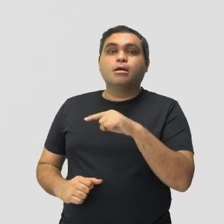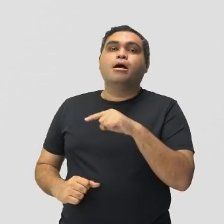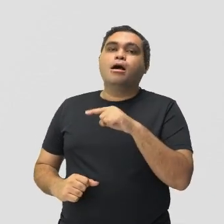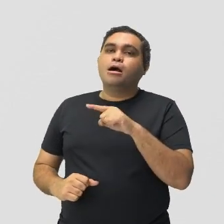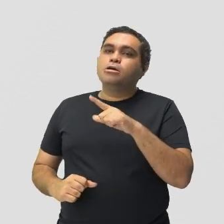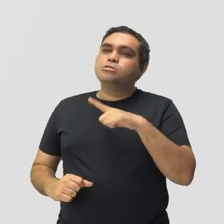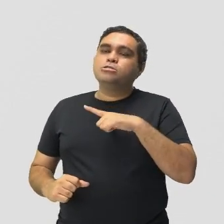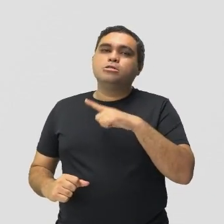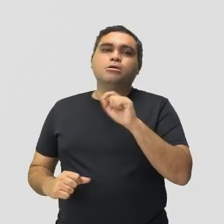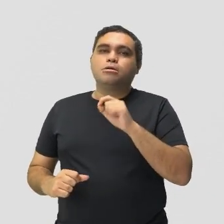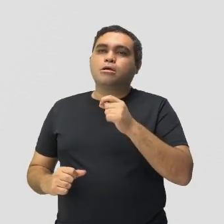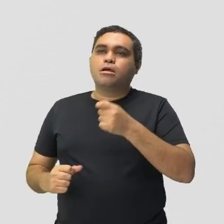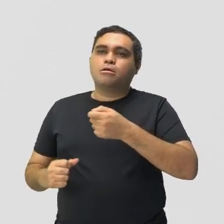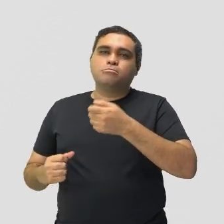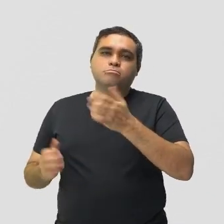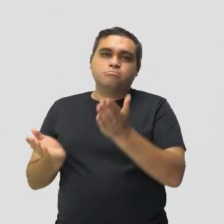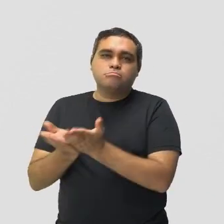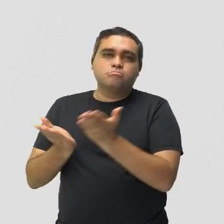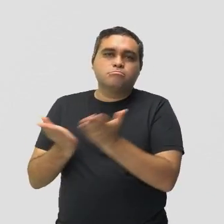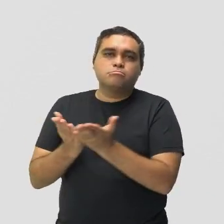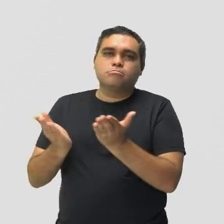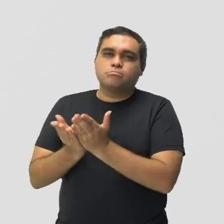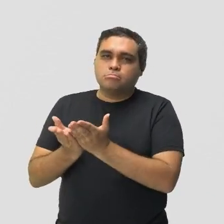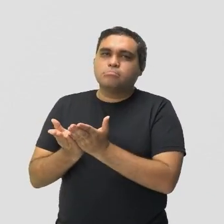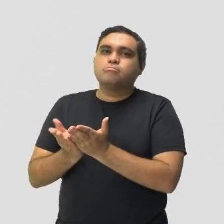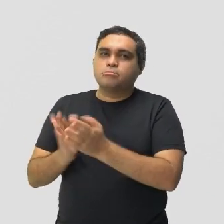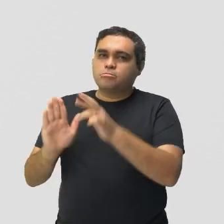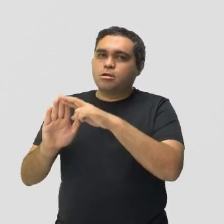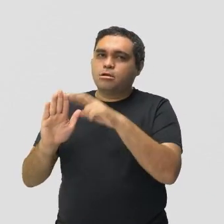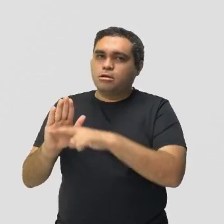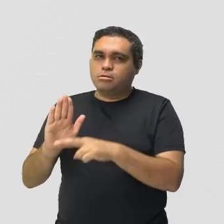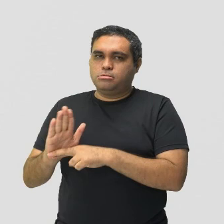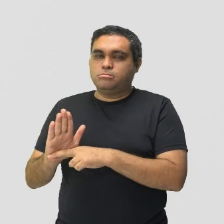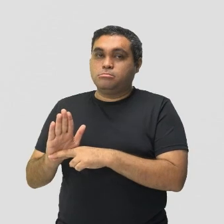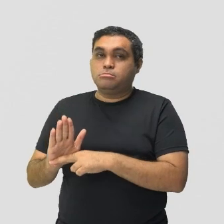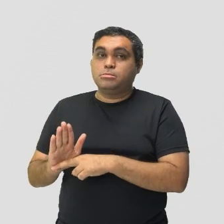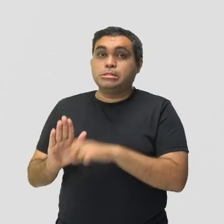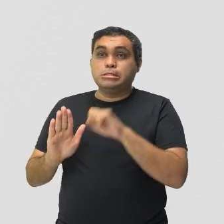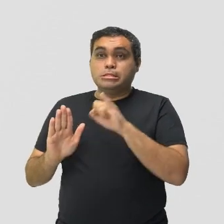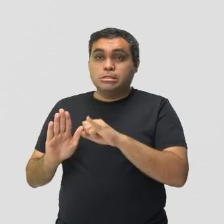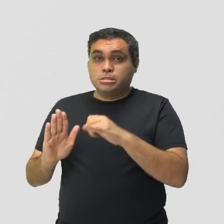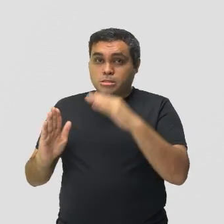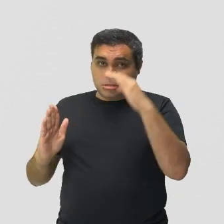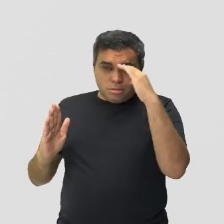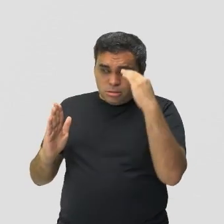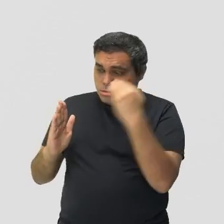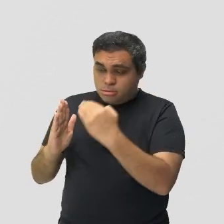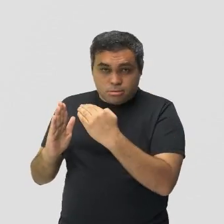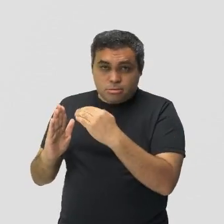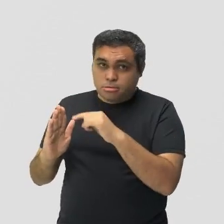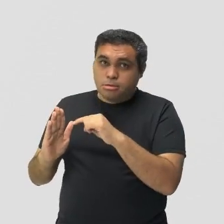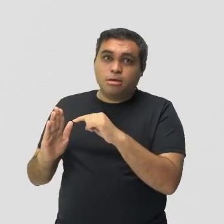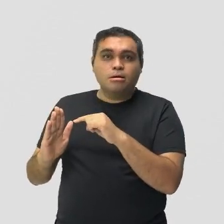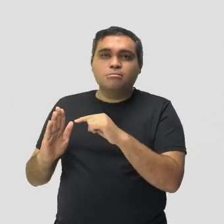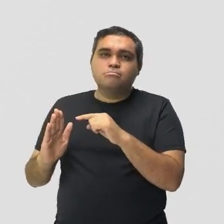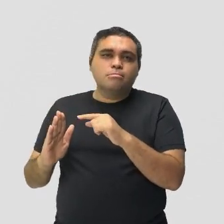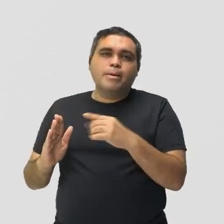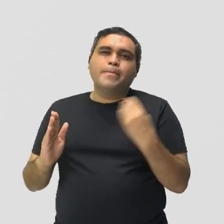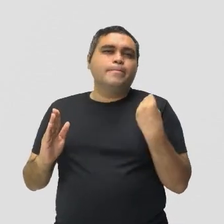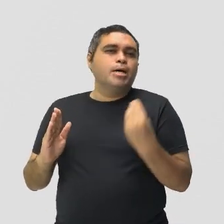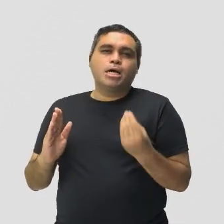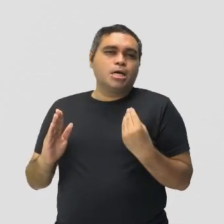explicações religiosas dogmáticas. Então, se saía do dogma, então não tinha